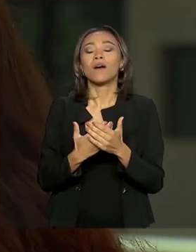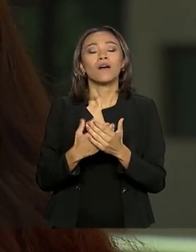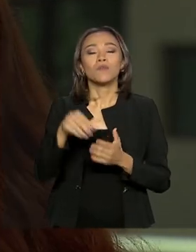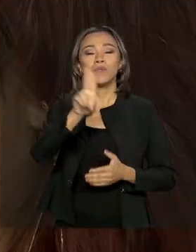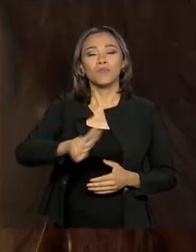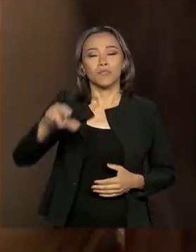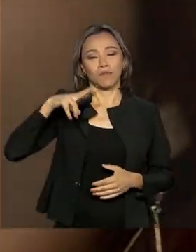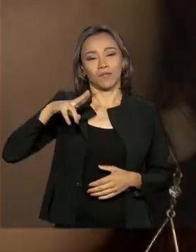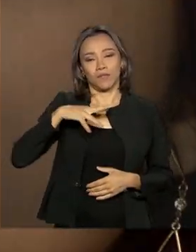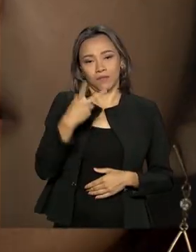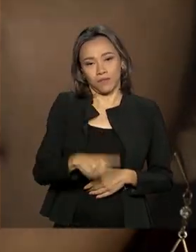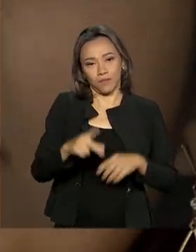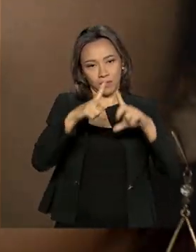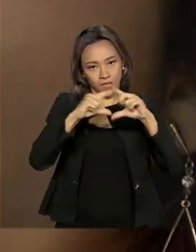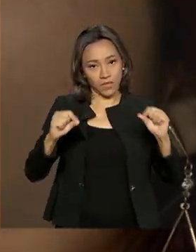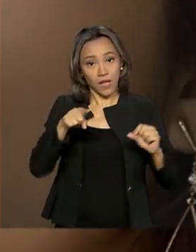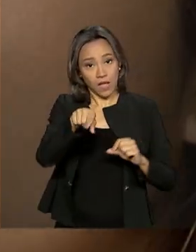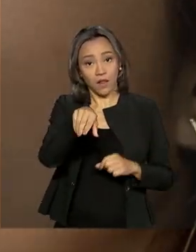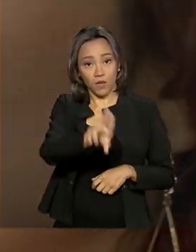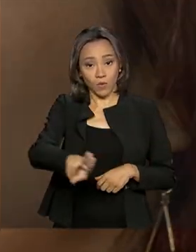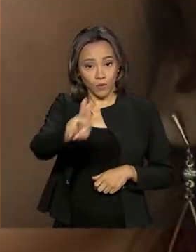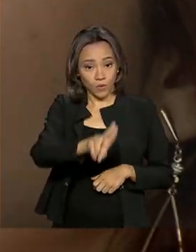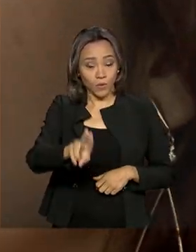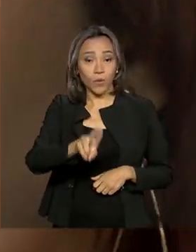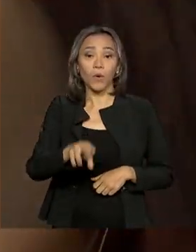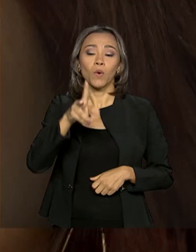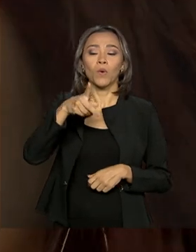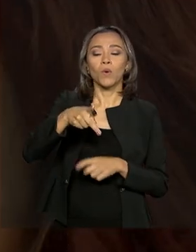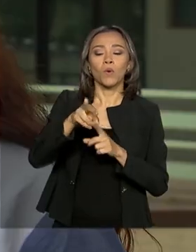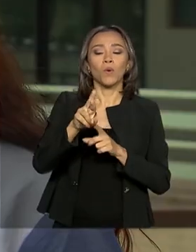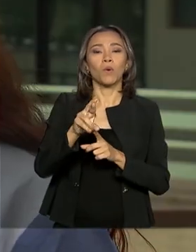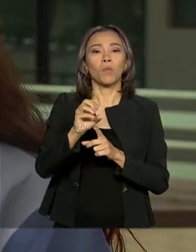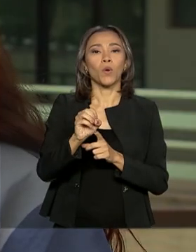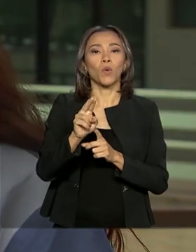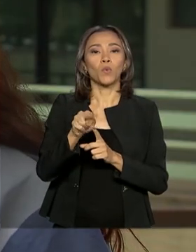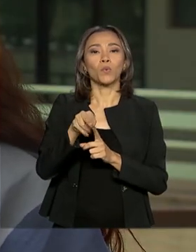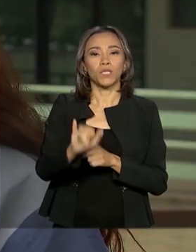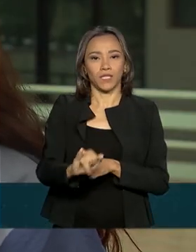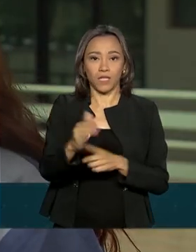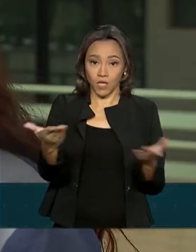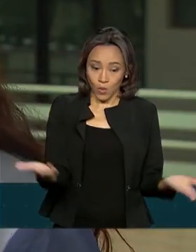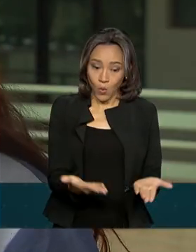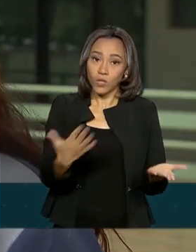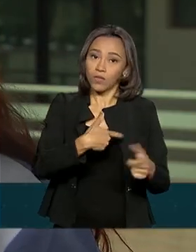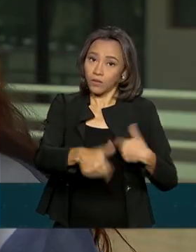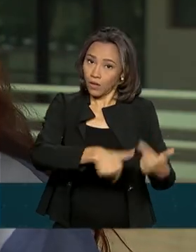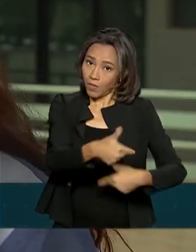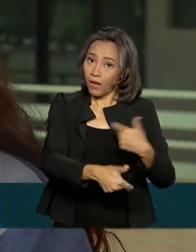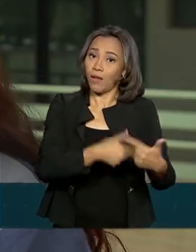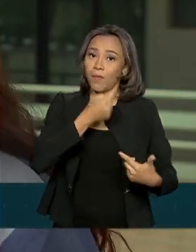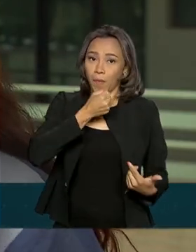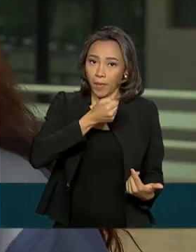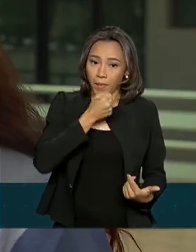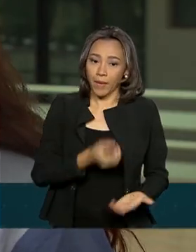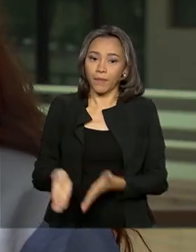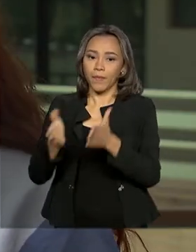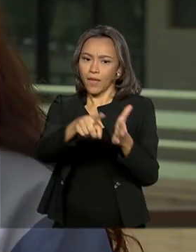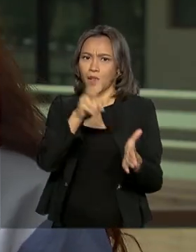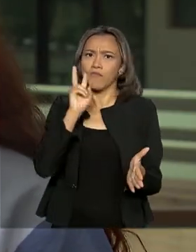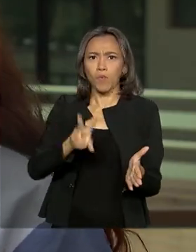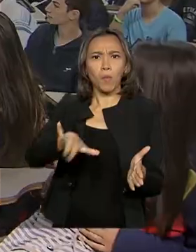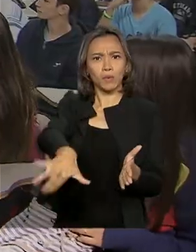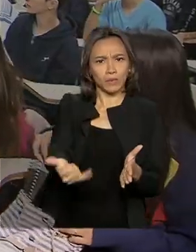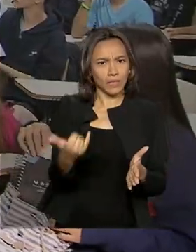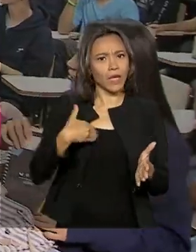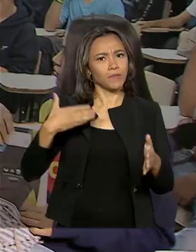de Brasília. Ela usou o Prouni e hoje está atuando na profissão. Me dediquei bastante e vi ali uma oportunidade mesmo para ir para o ensino